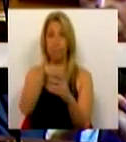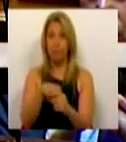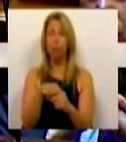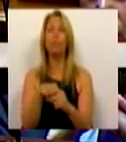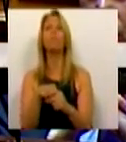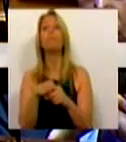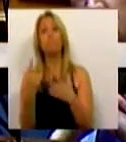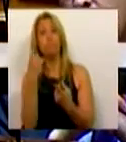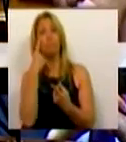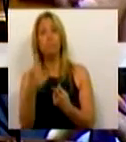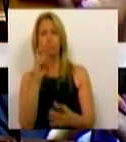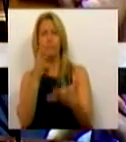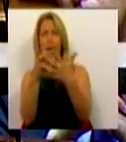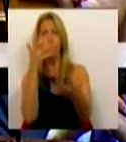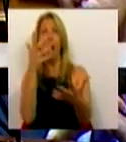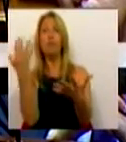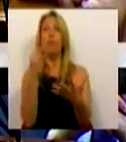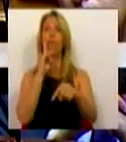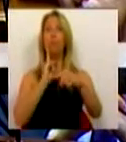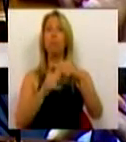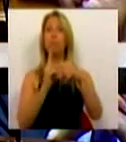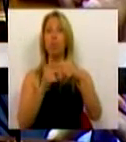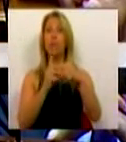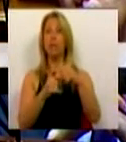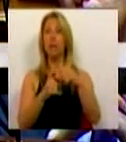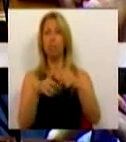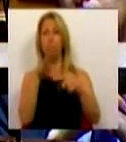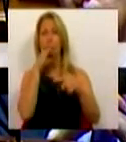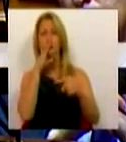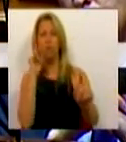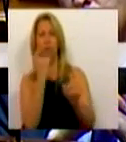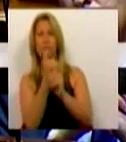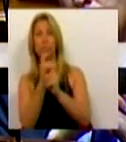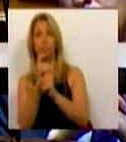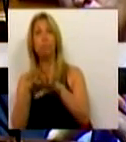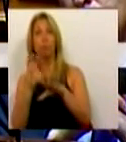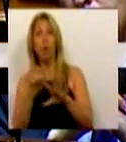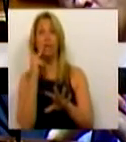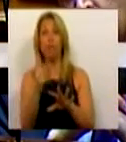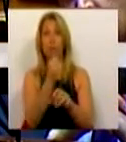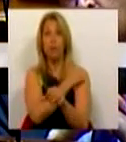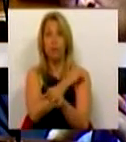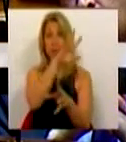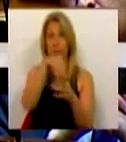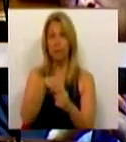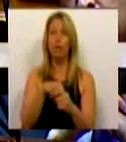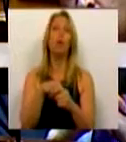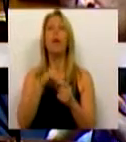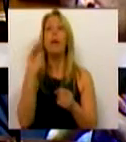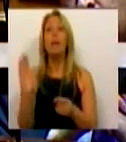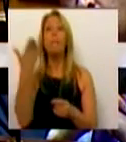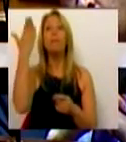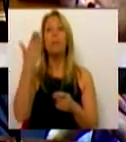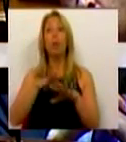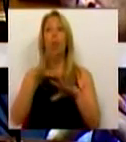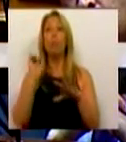reconhecido o seu impacto positivo no policiamento da violência doméstica, nomeadamente no que diz